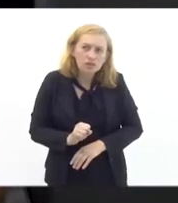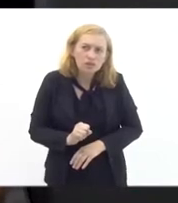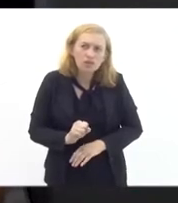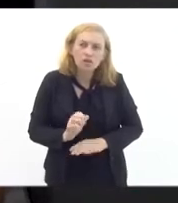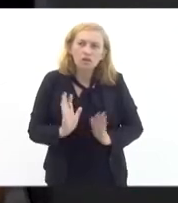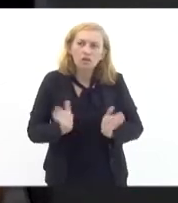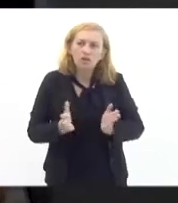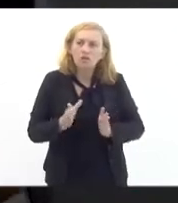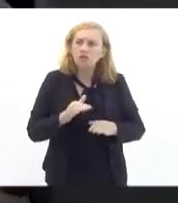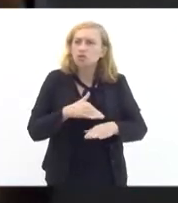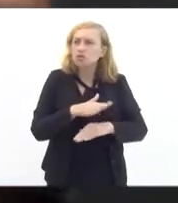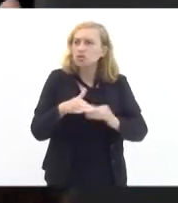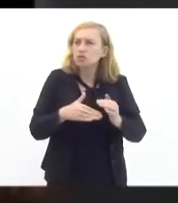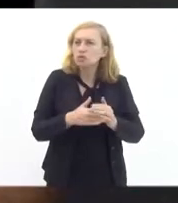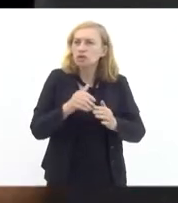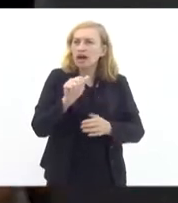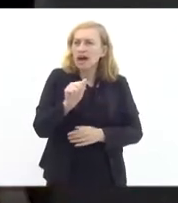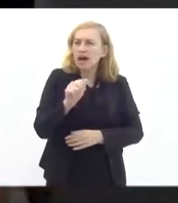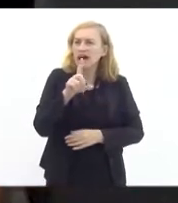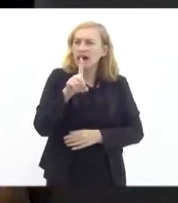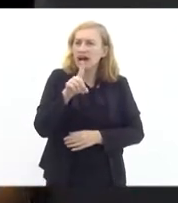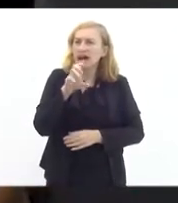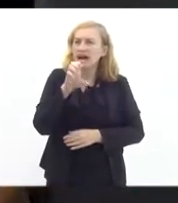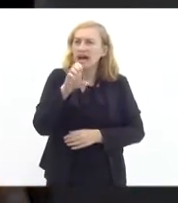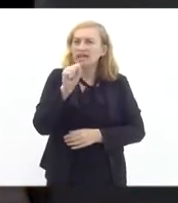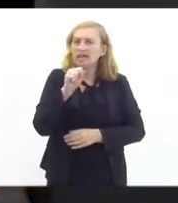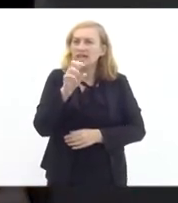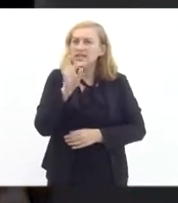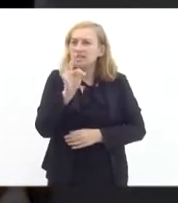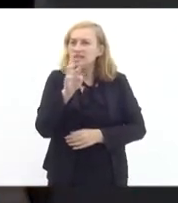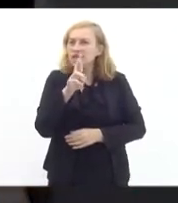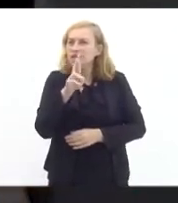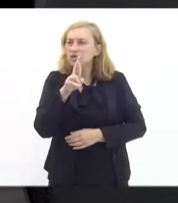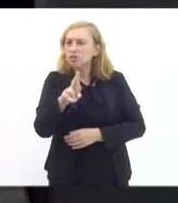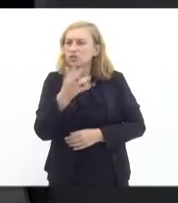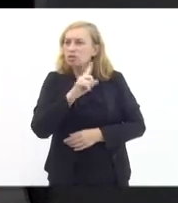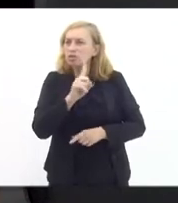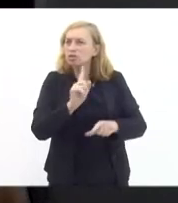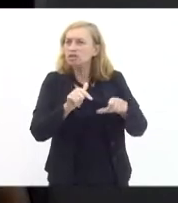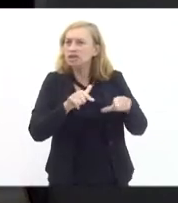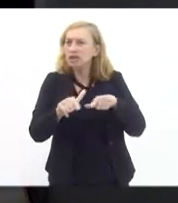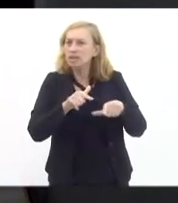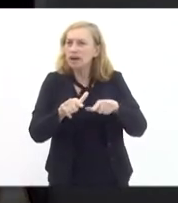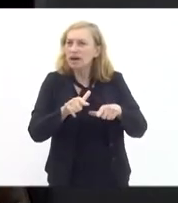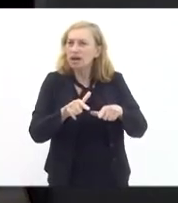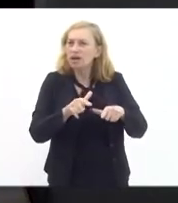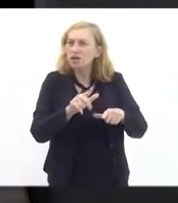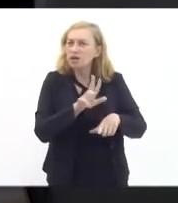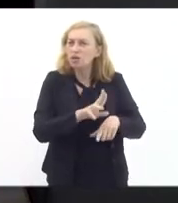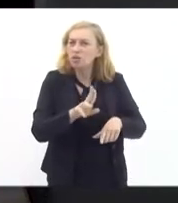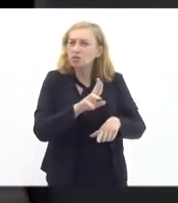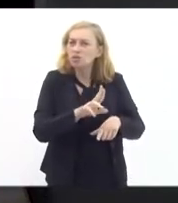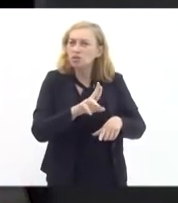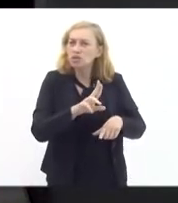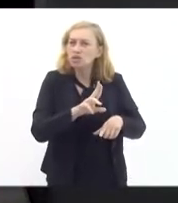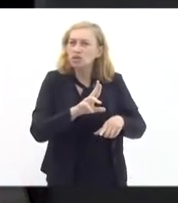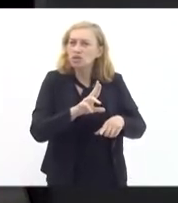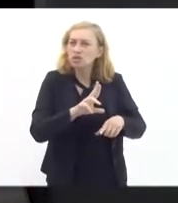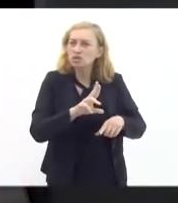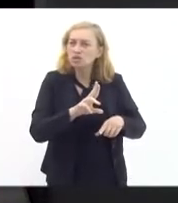adestradores não trabalham, a grande maioria não trabalha mais, né, usando força, usando duro, usando. Usa-se